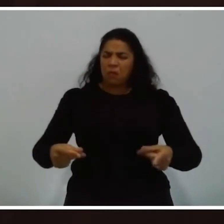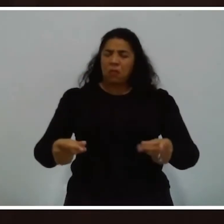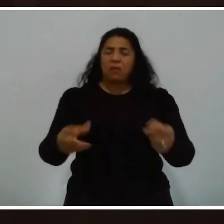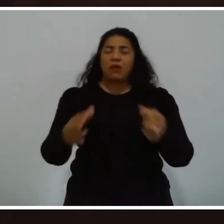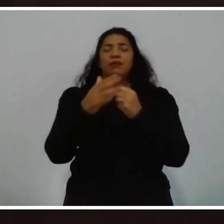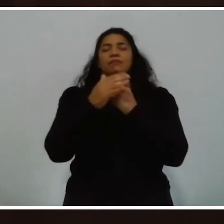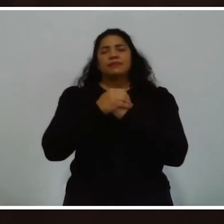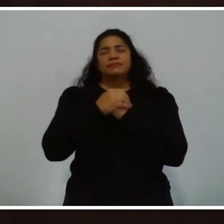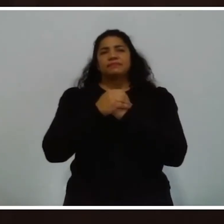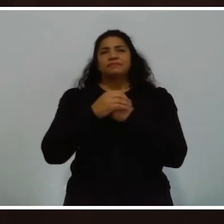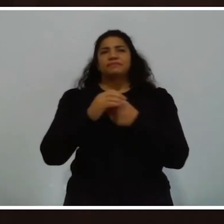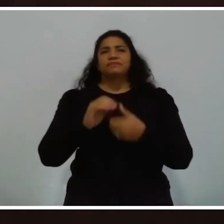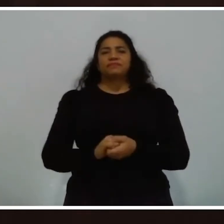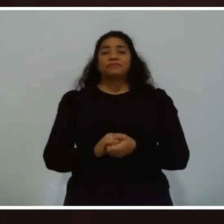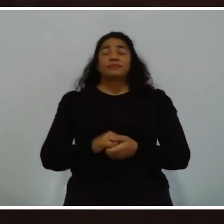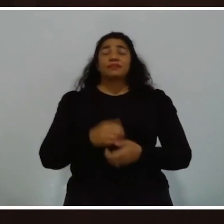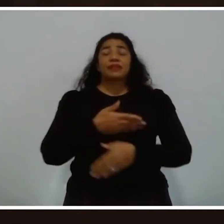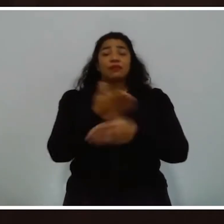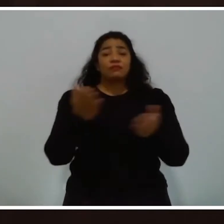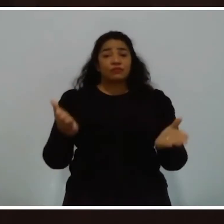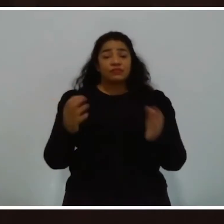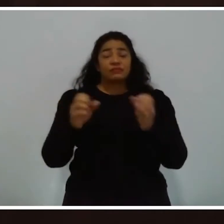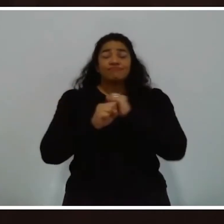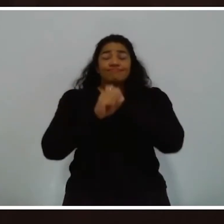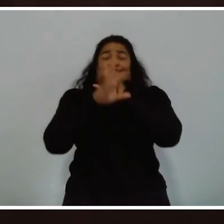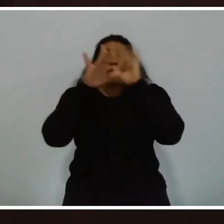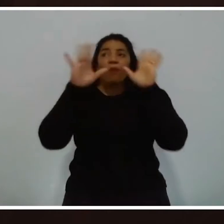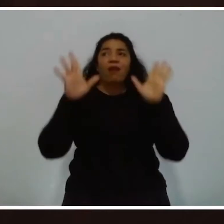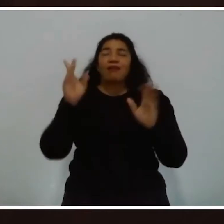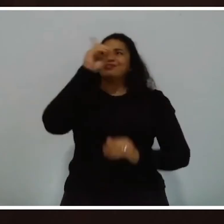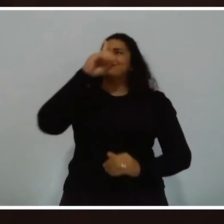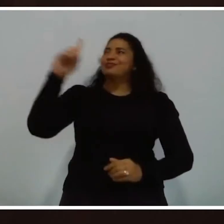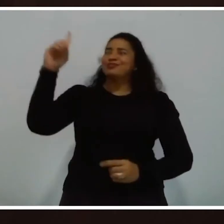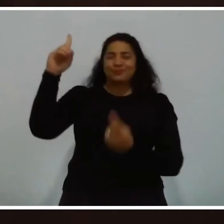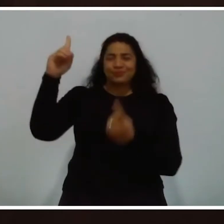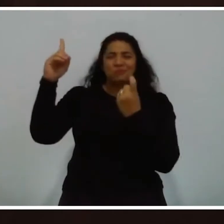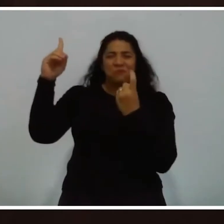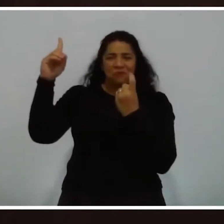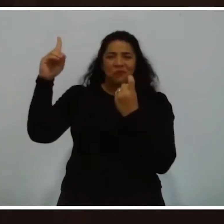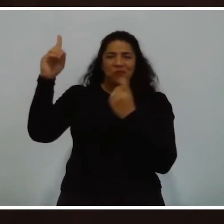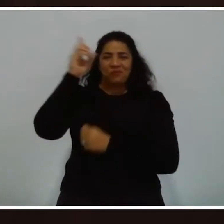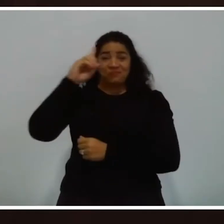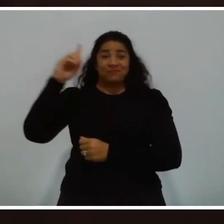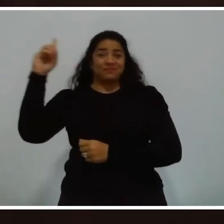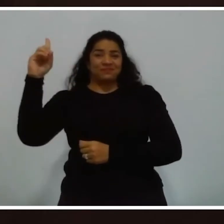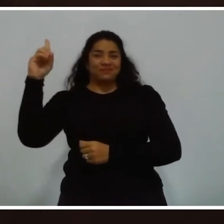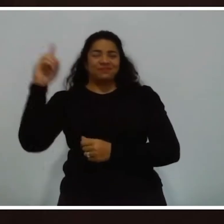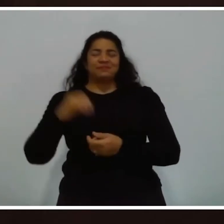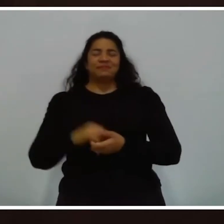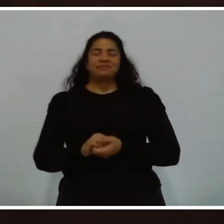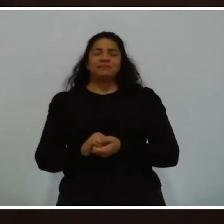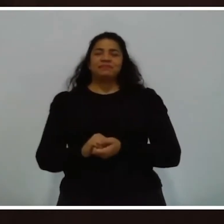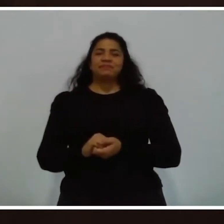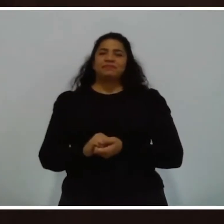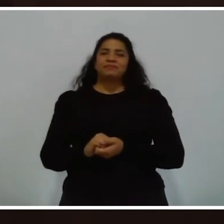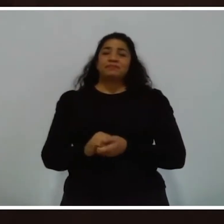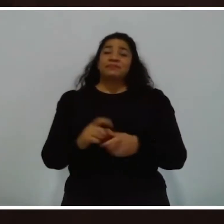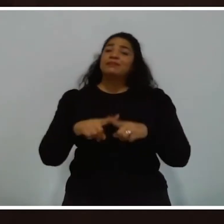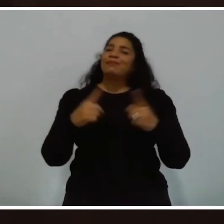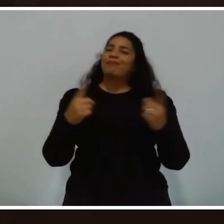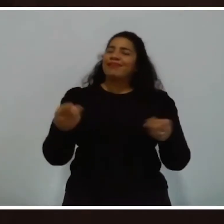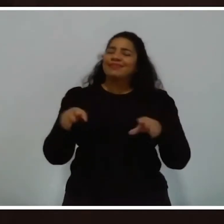Estão claros de que Ele é o único Deus? Amém. Único Deus. Mas por outro lado, Deus Ele é